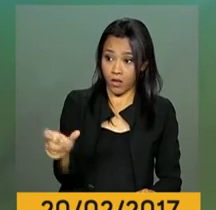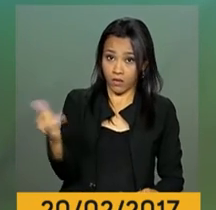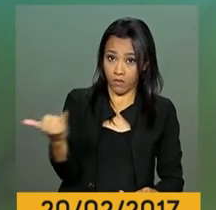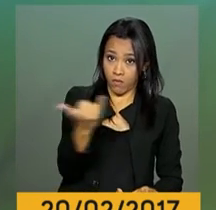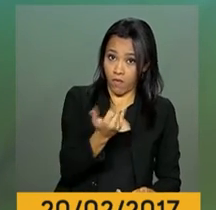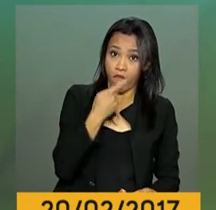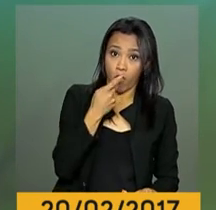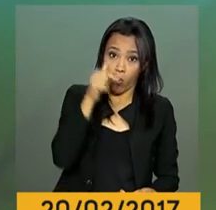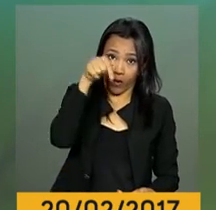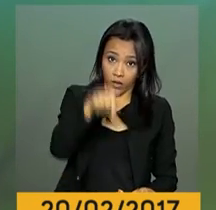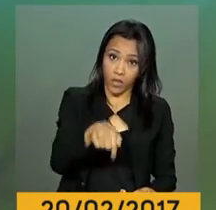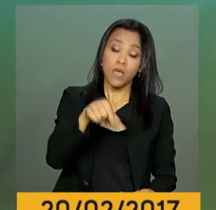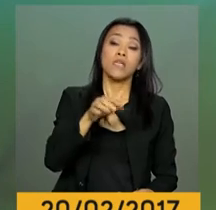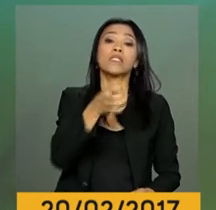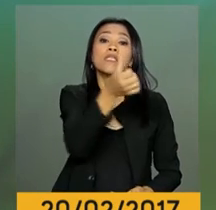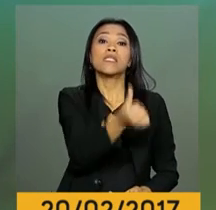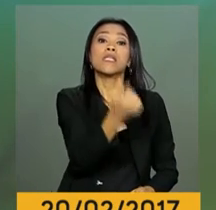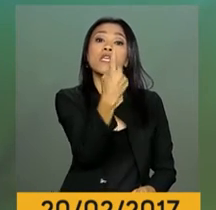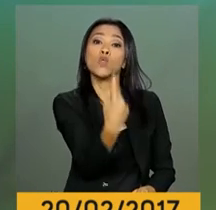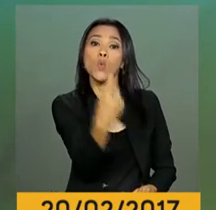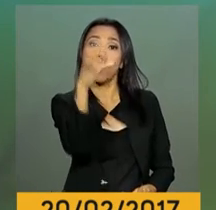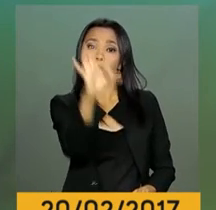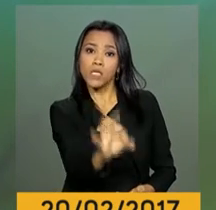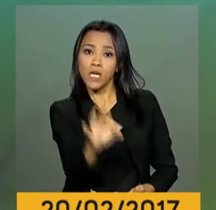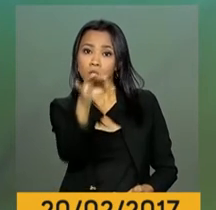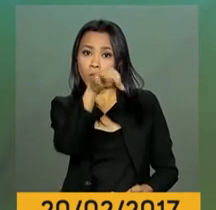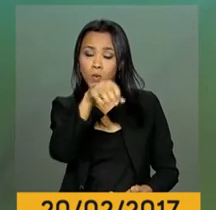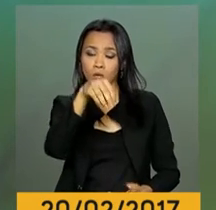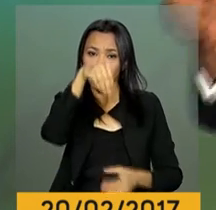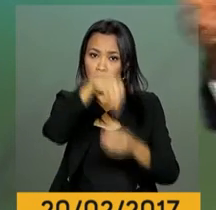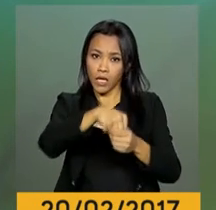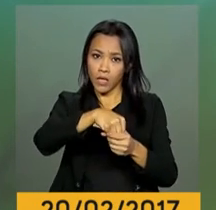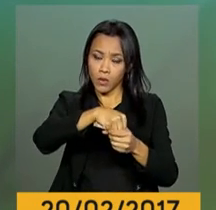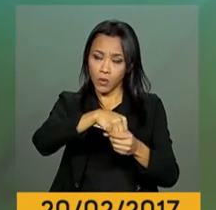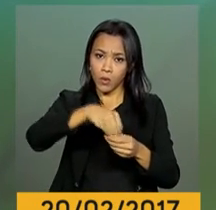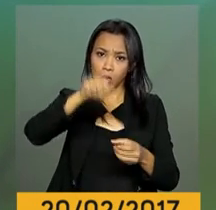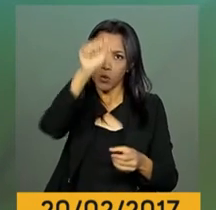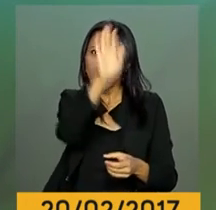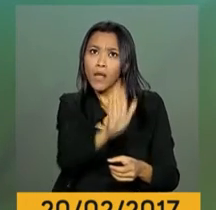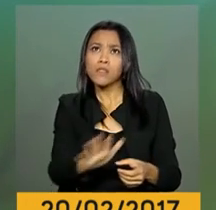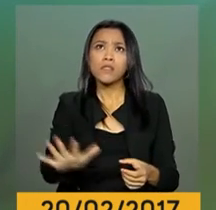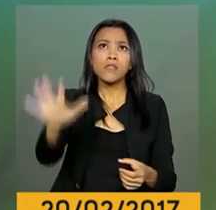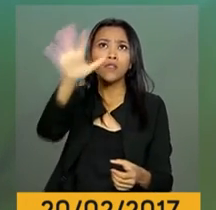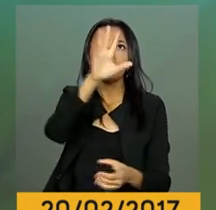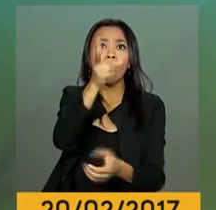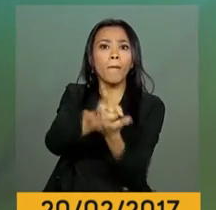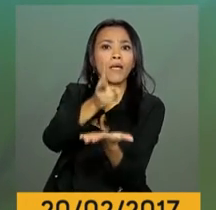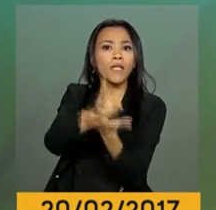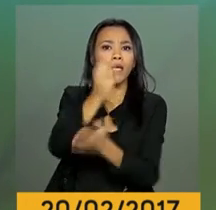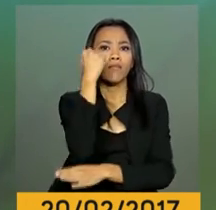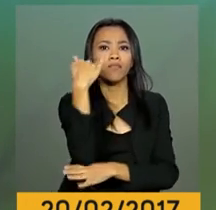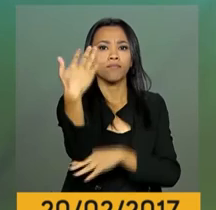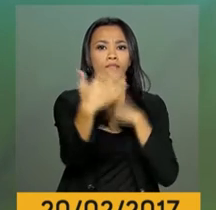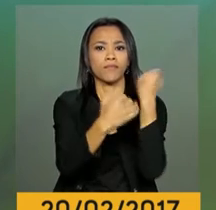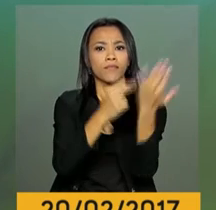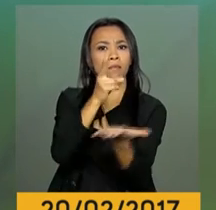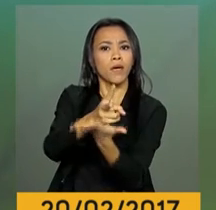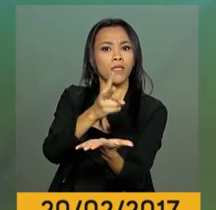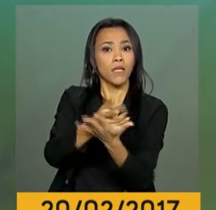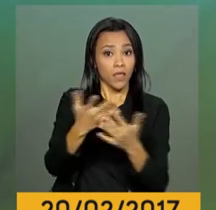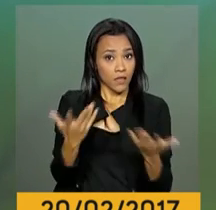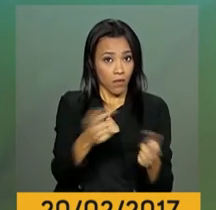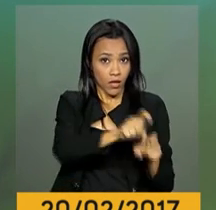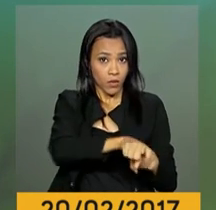da tribuna, que 61% do território brasileiro está preservado, significa que o desenvolvimento da agricultura é